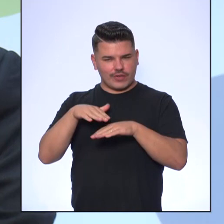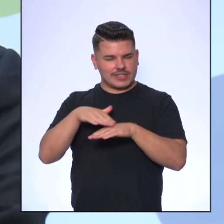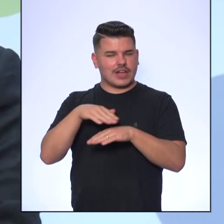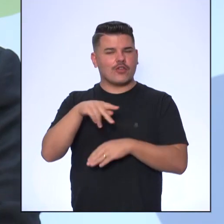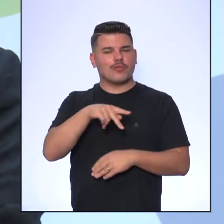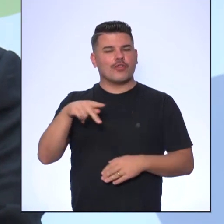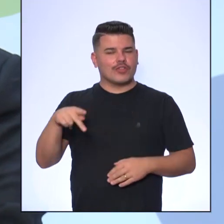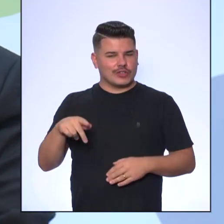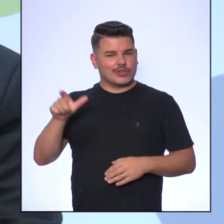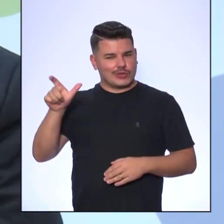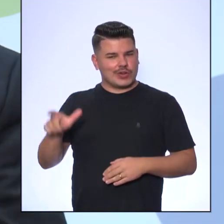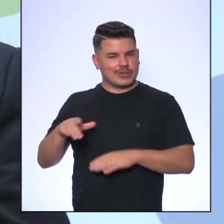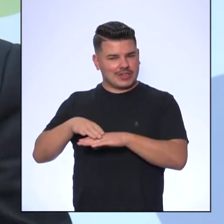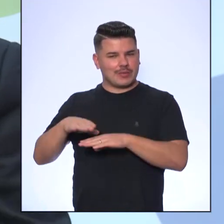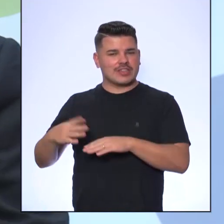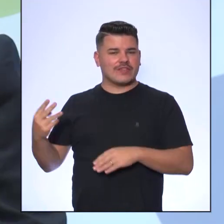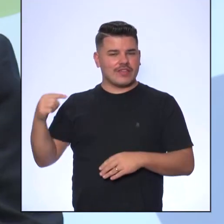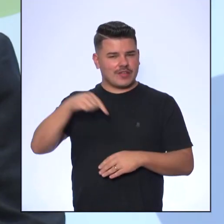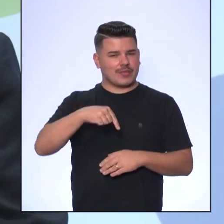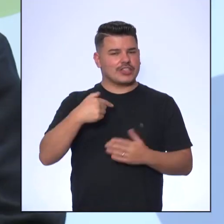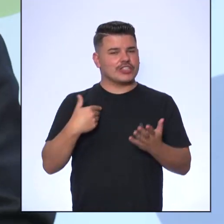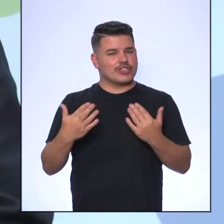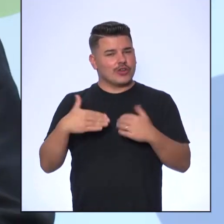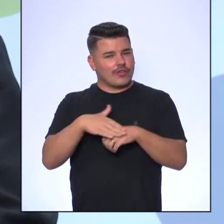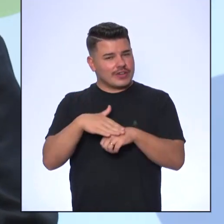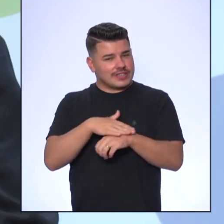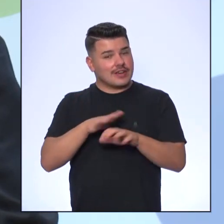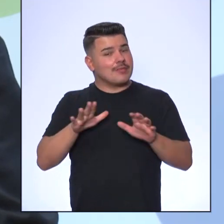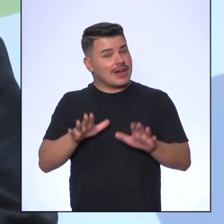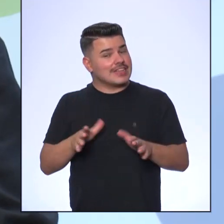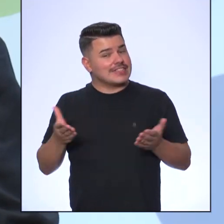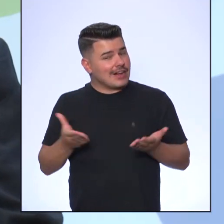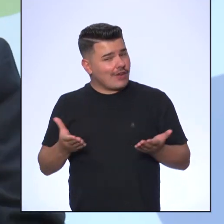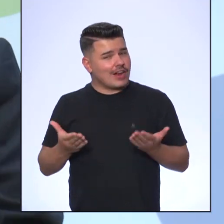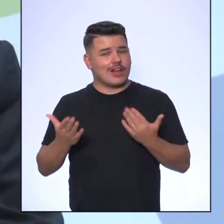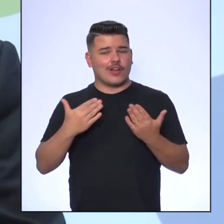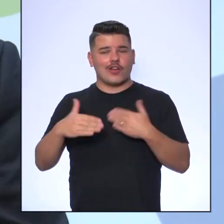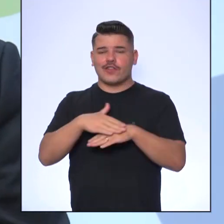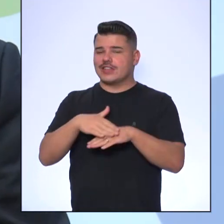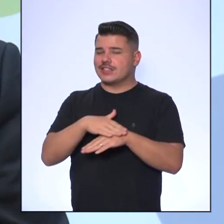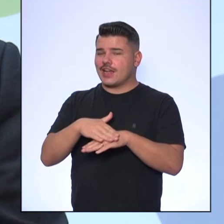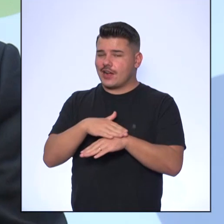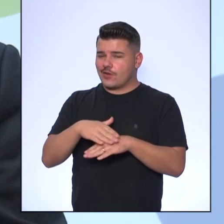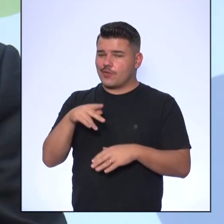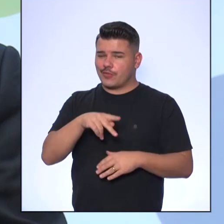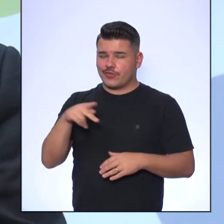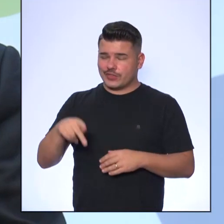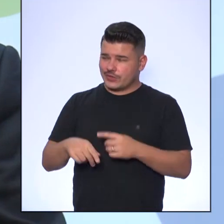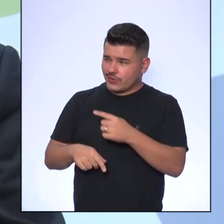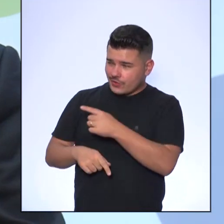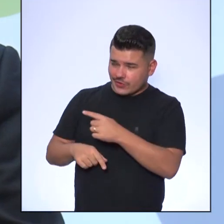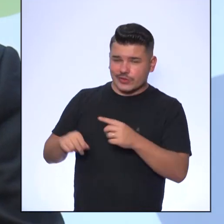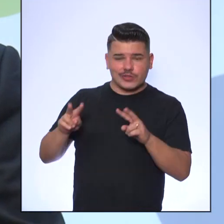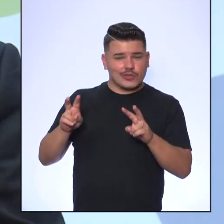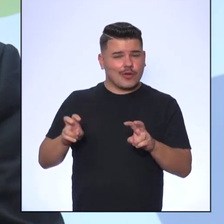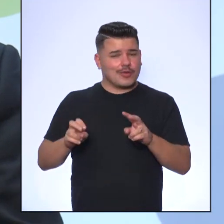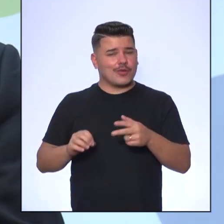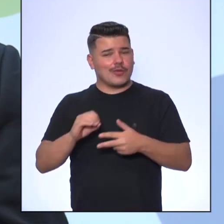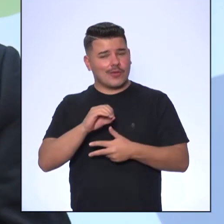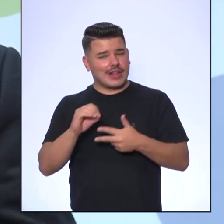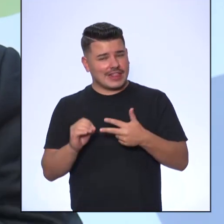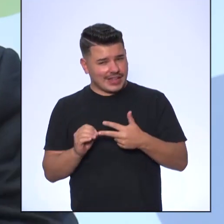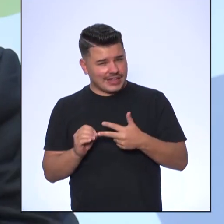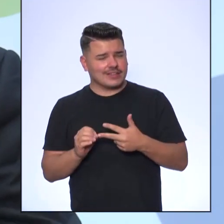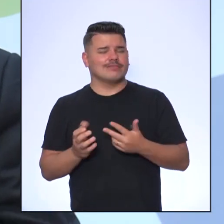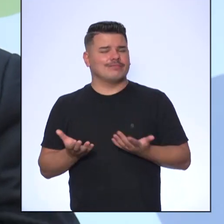para a gente bater mais um papo. Mas agora também a gente está batendo um papo para o Enem. A gente está aqui na reta final.